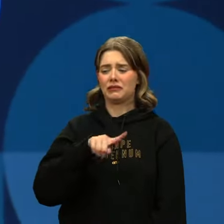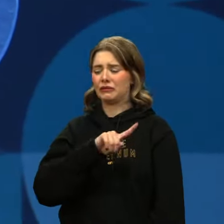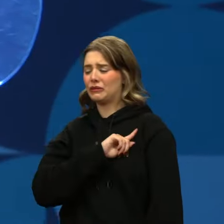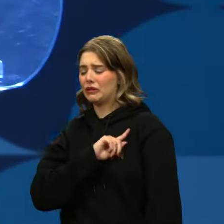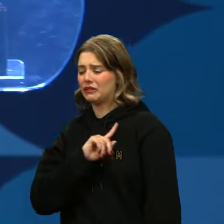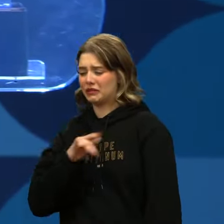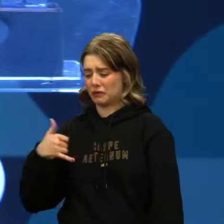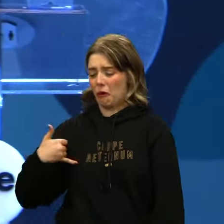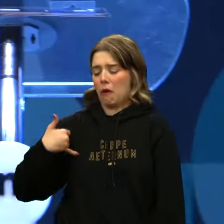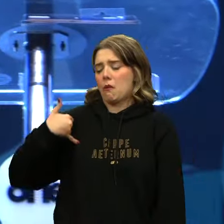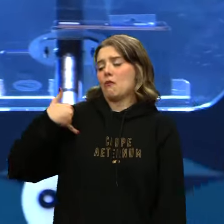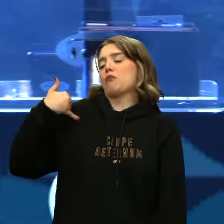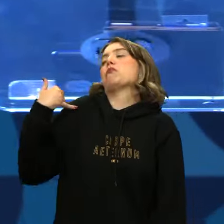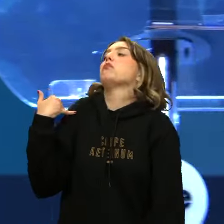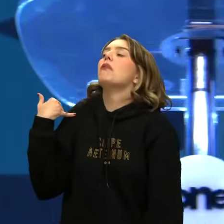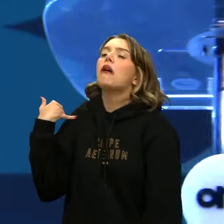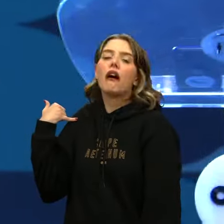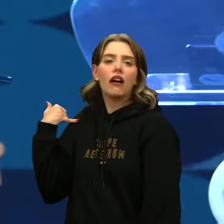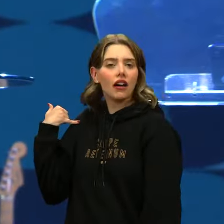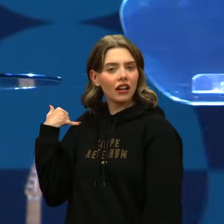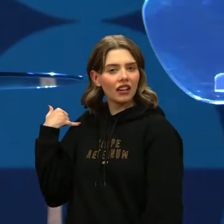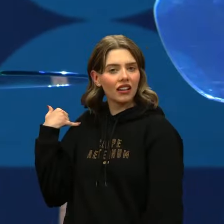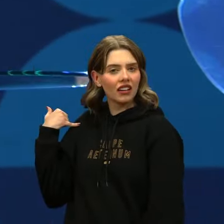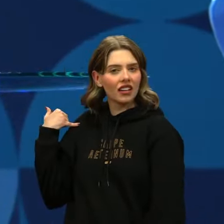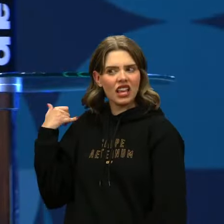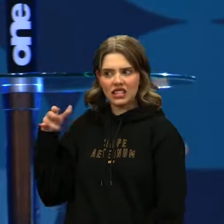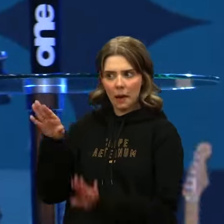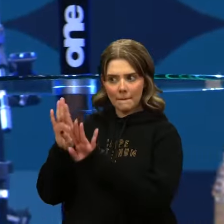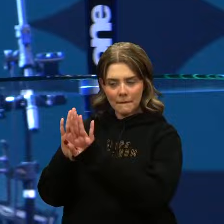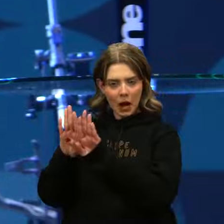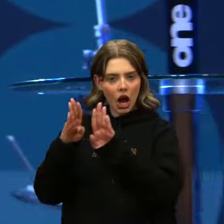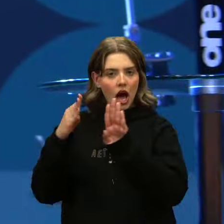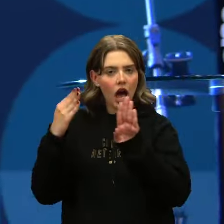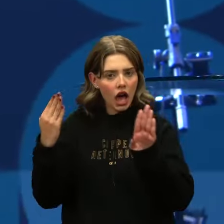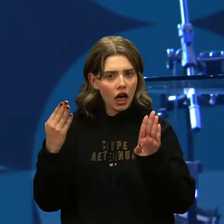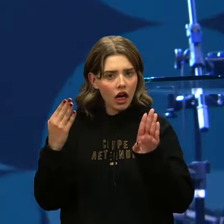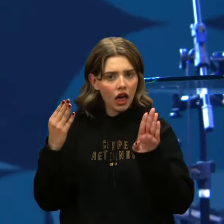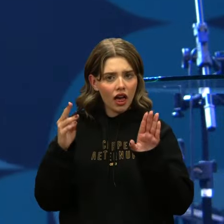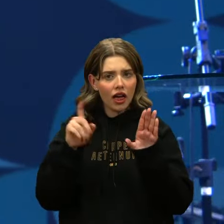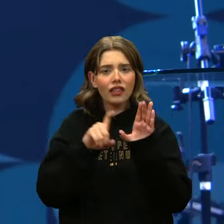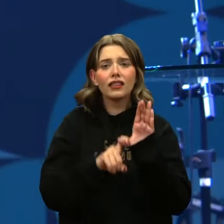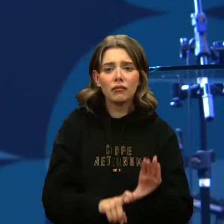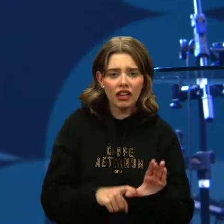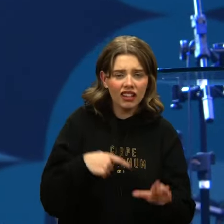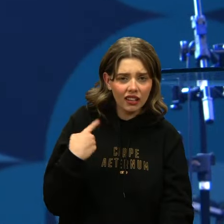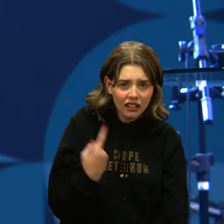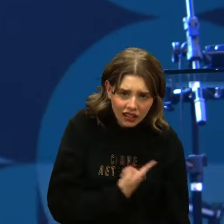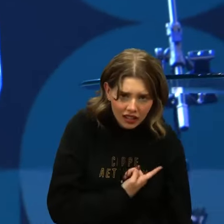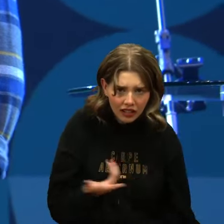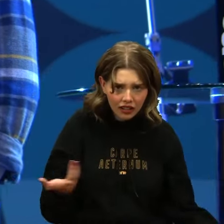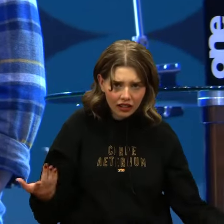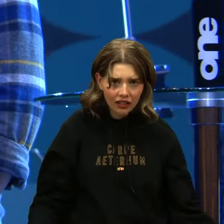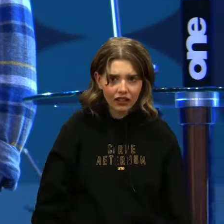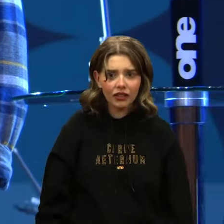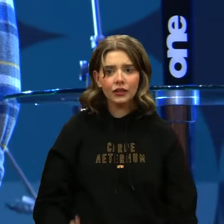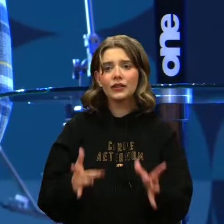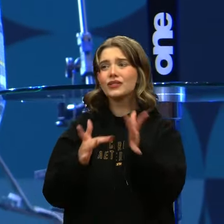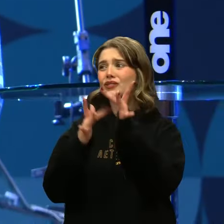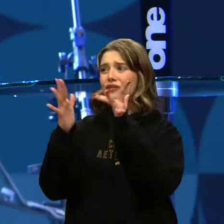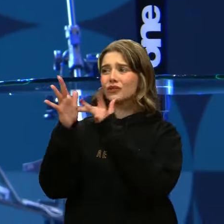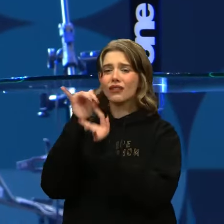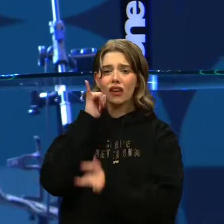nós achamos que a porta que Jesus abriu, que já está aberta, depende de nós. Quando Jesus está falando, quando